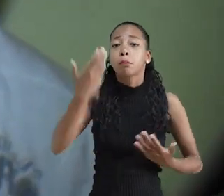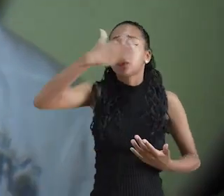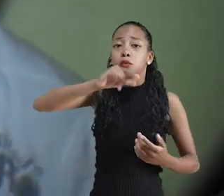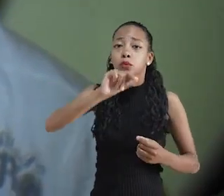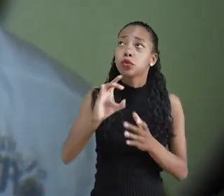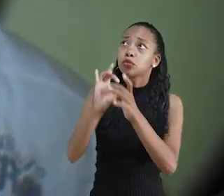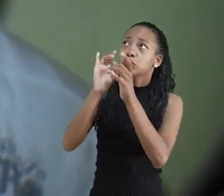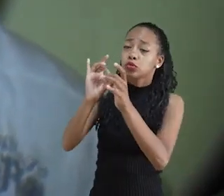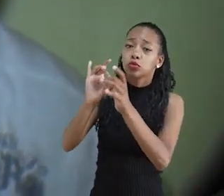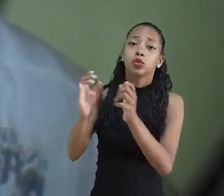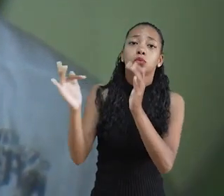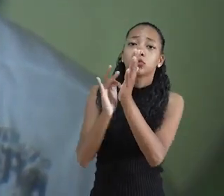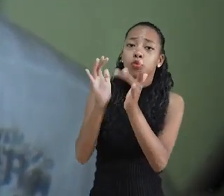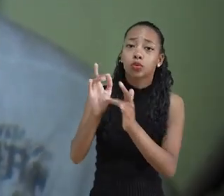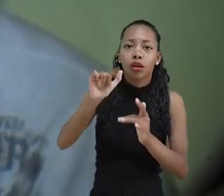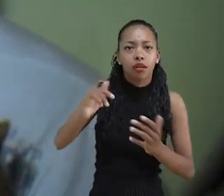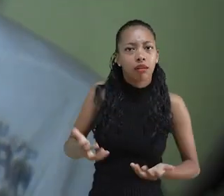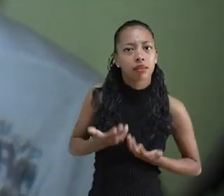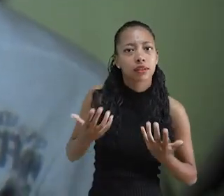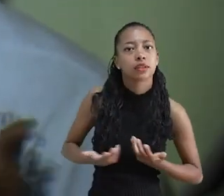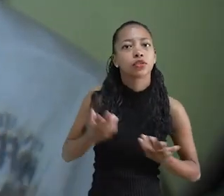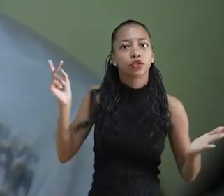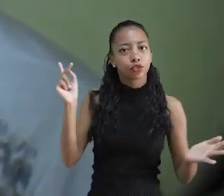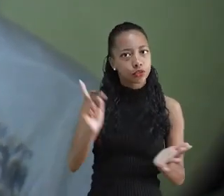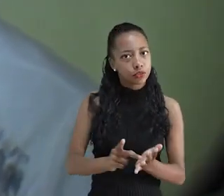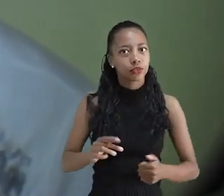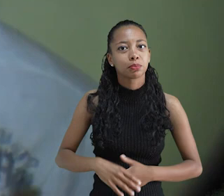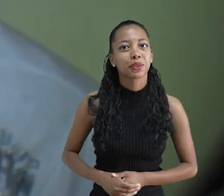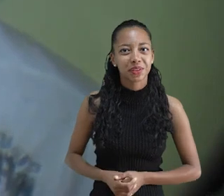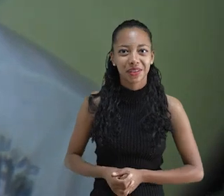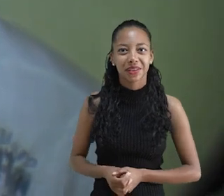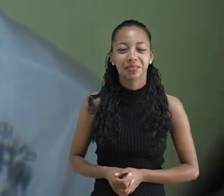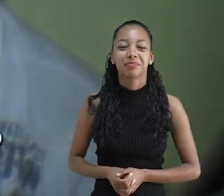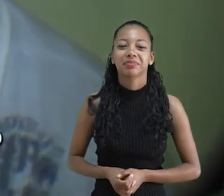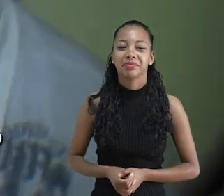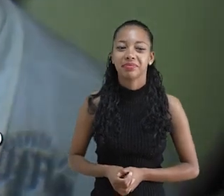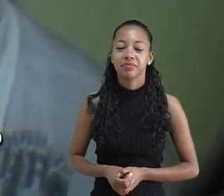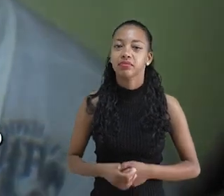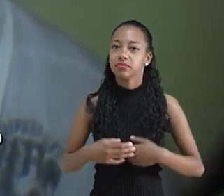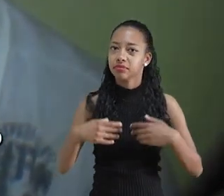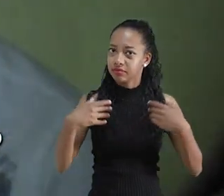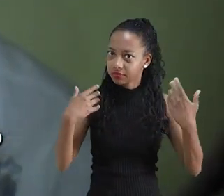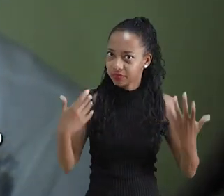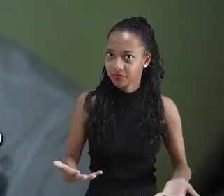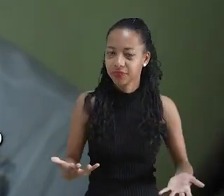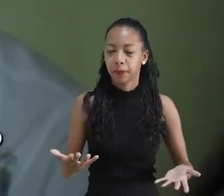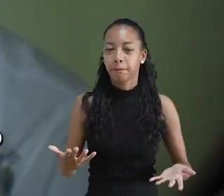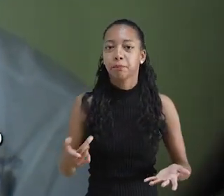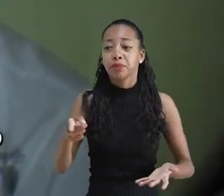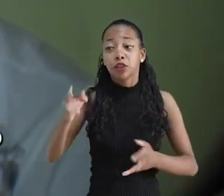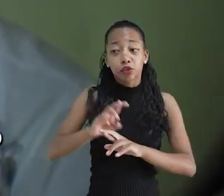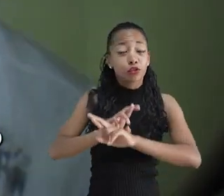Cristo e que eles possam a partir desse carnaval com Cristo dessa alegria com Cristo eles terem um pensamento mais